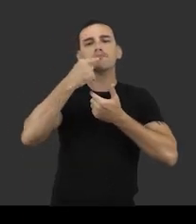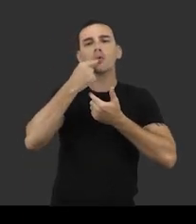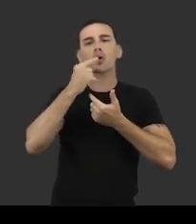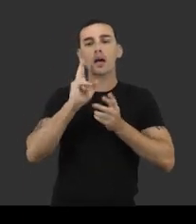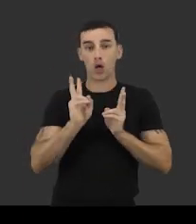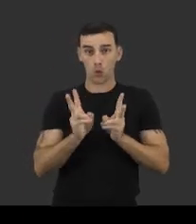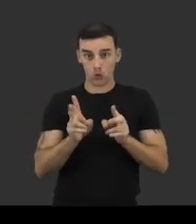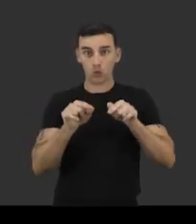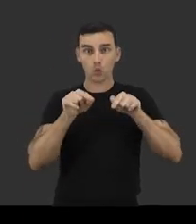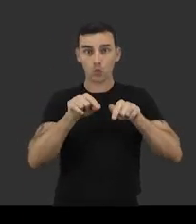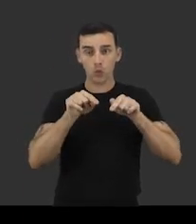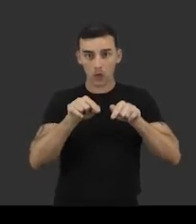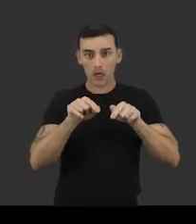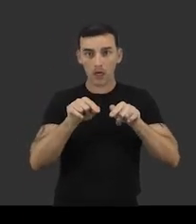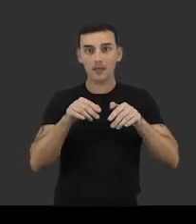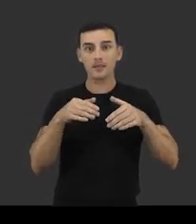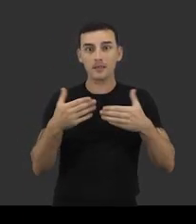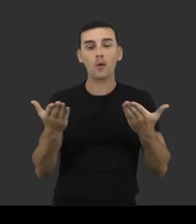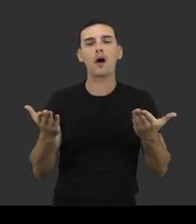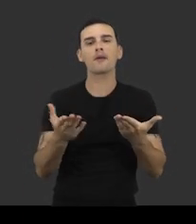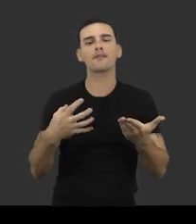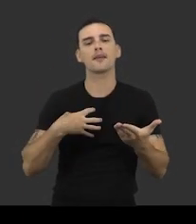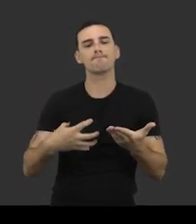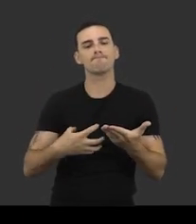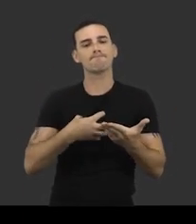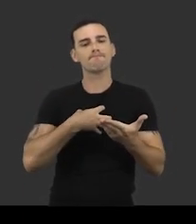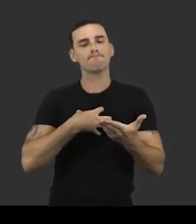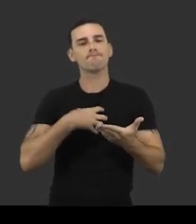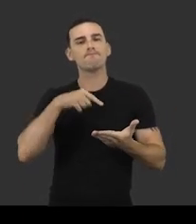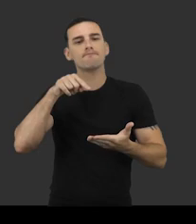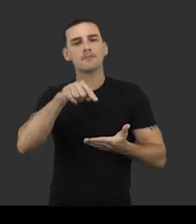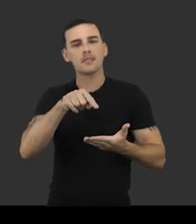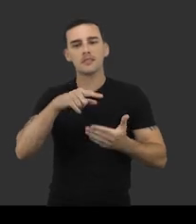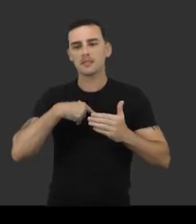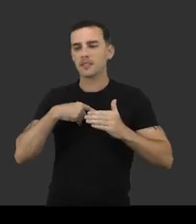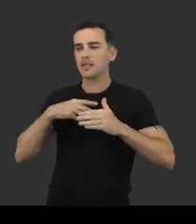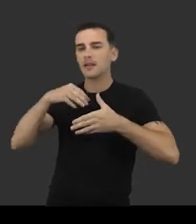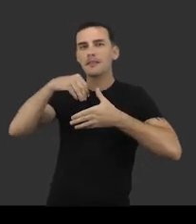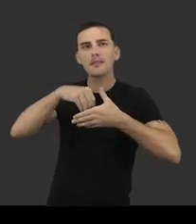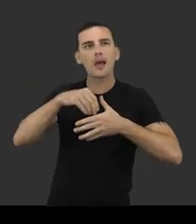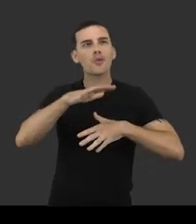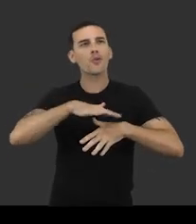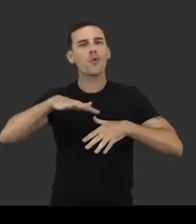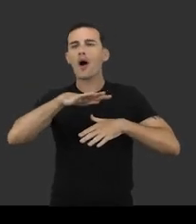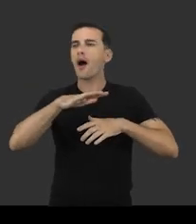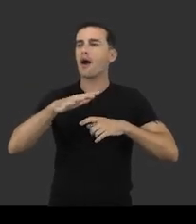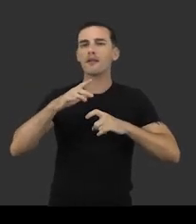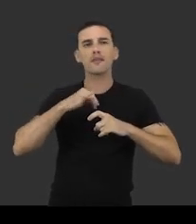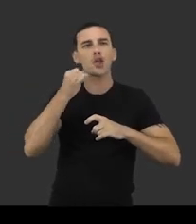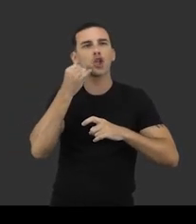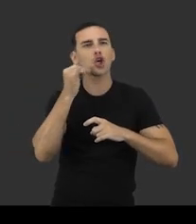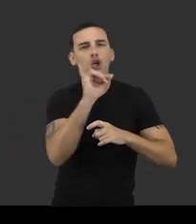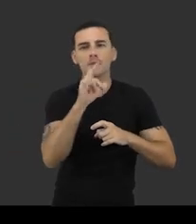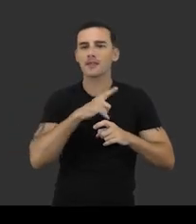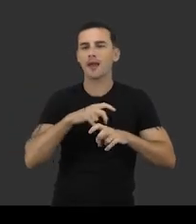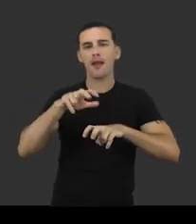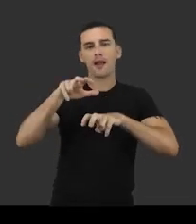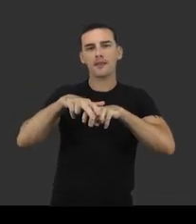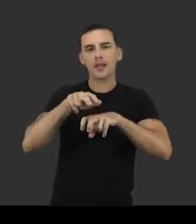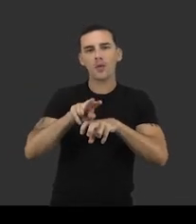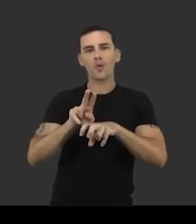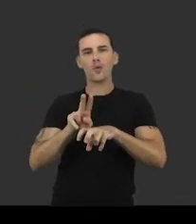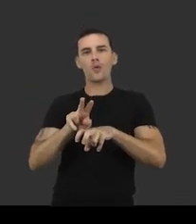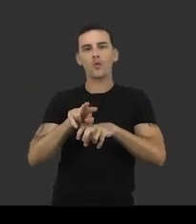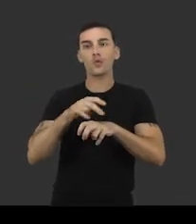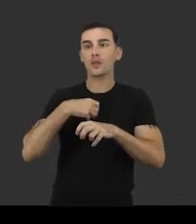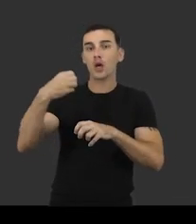sempre, agora, dessensibilizando esse paciente para o ambiente odontológico, para o tratamento, para a cadeira odontológica, para a